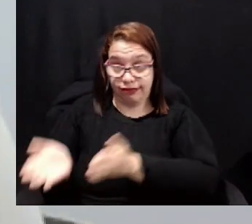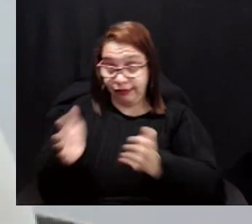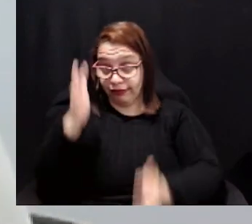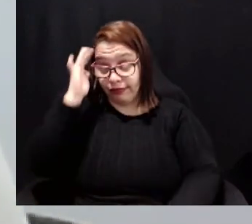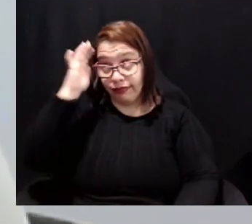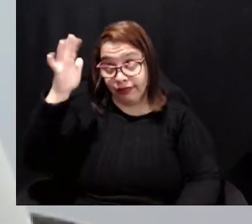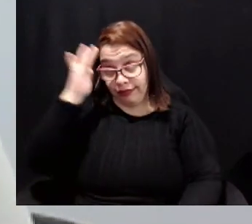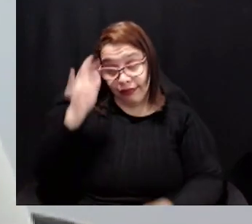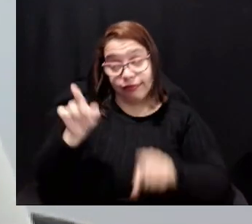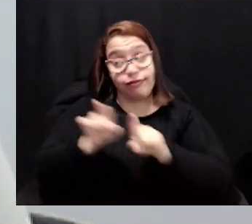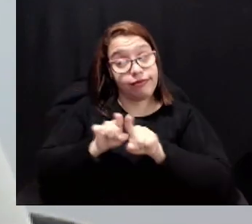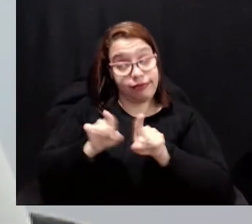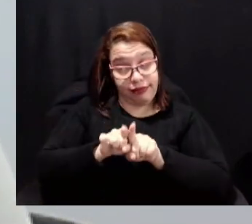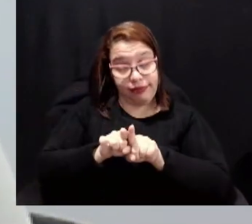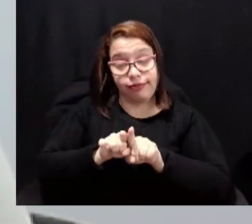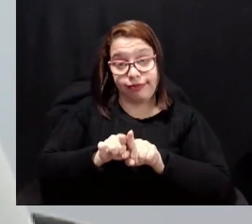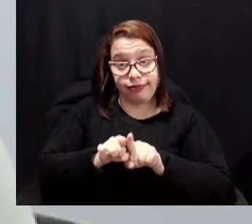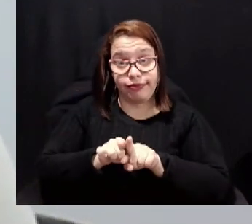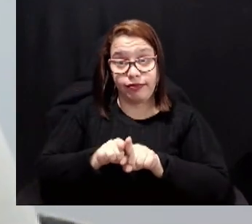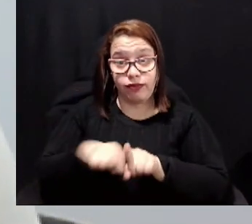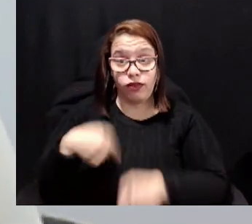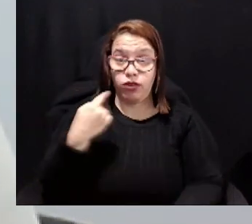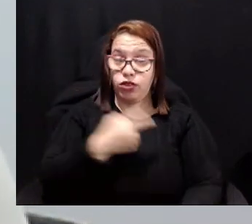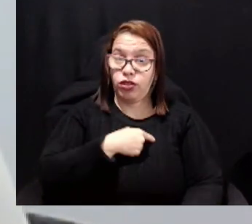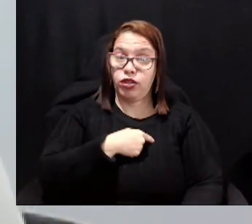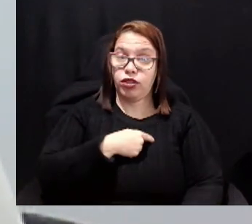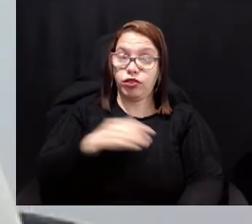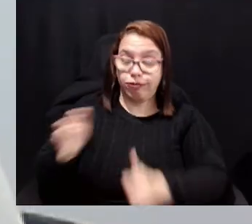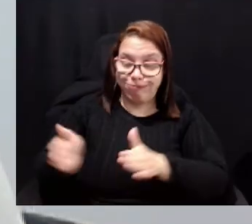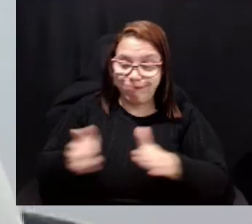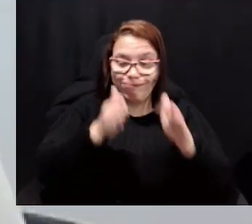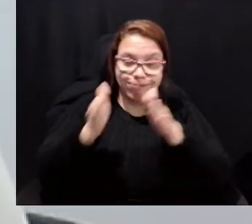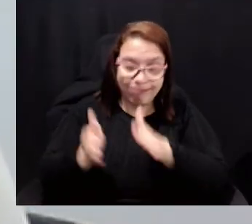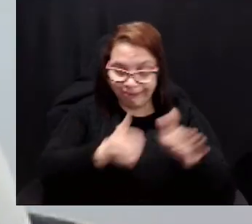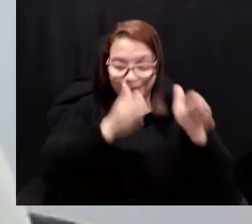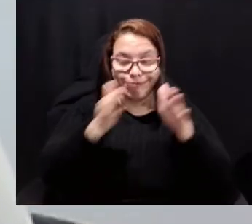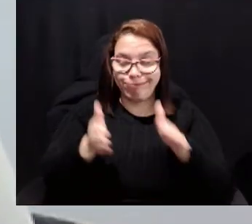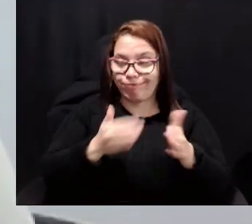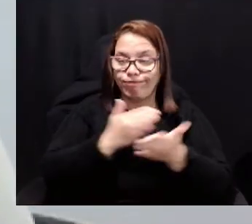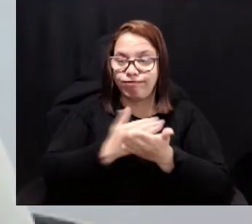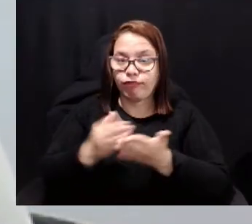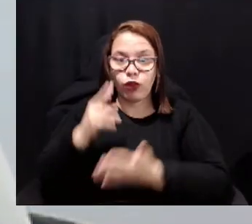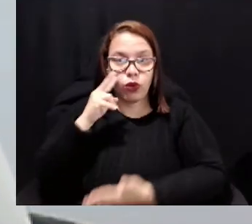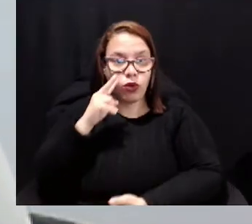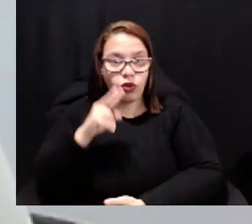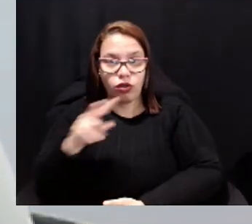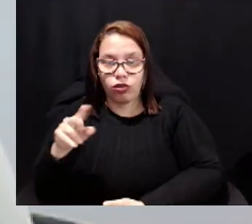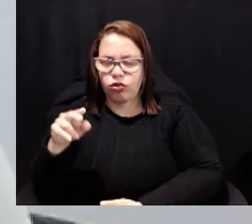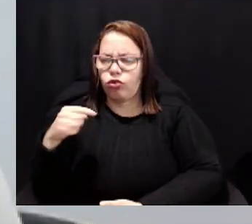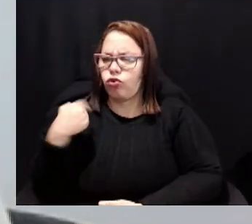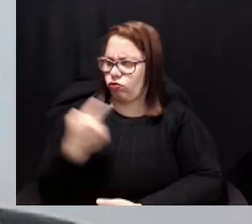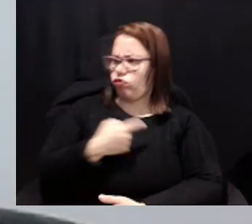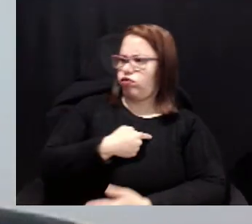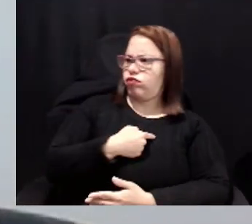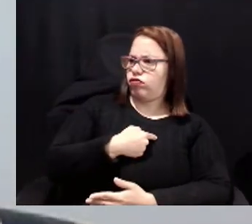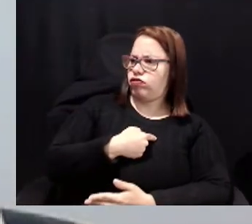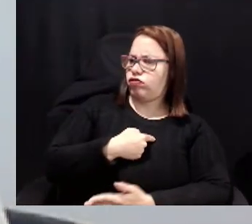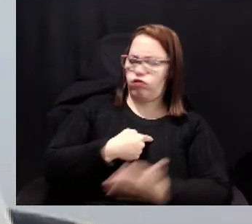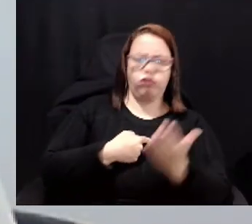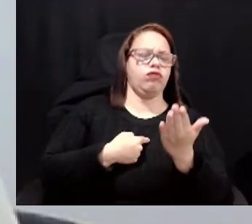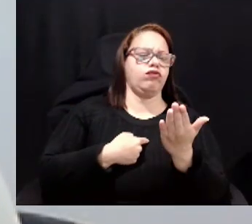para trazer essa ideia também para as nossas operações, né? Então, a gente começou a olhar os nossos